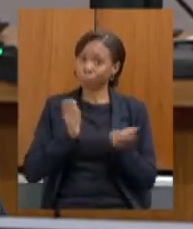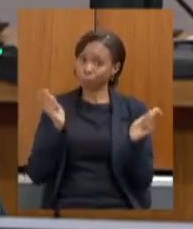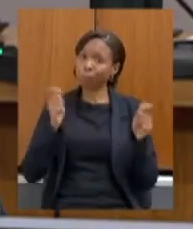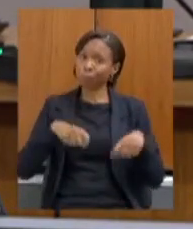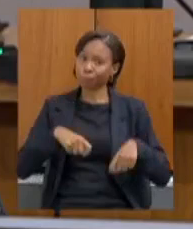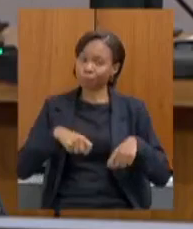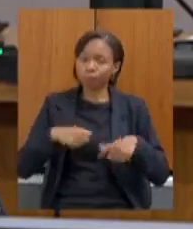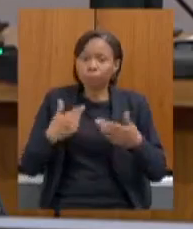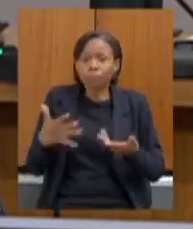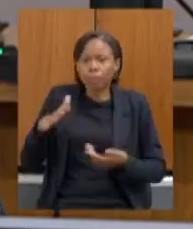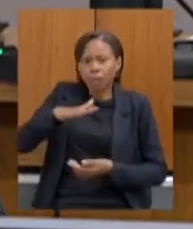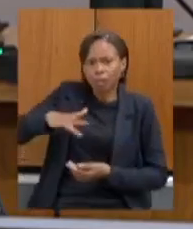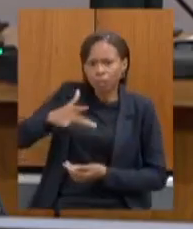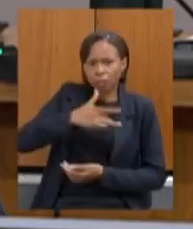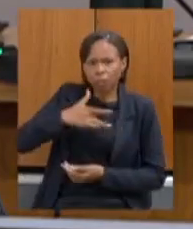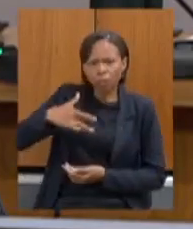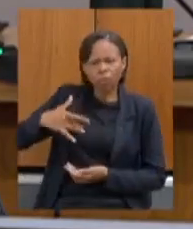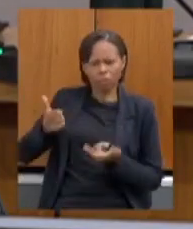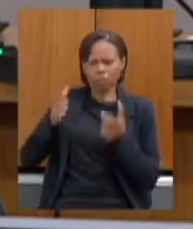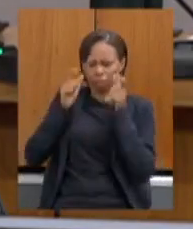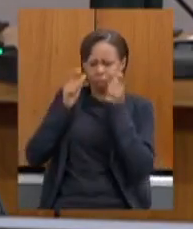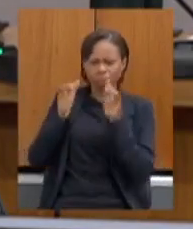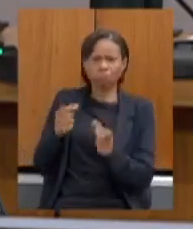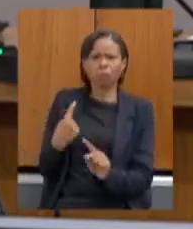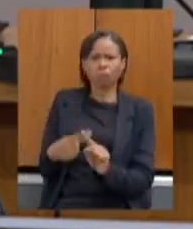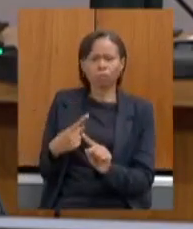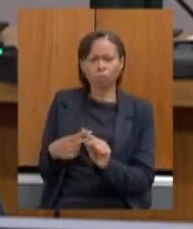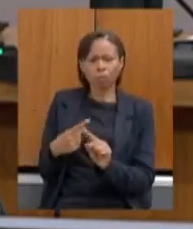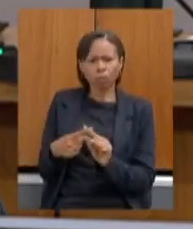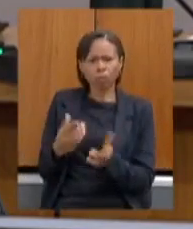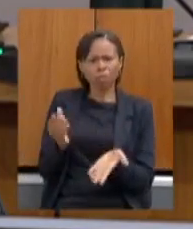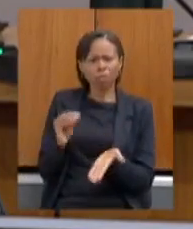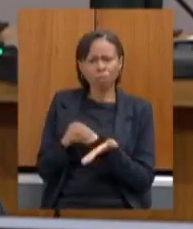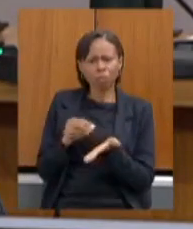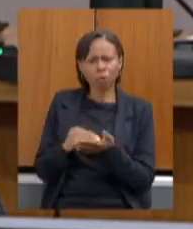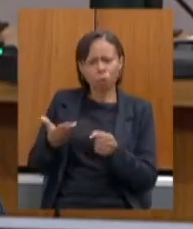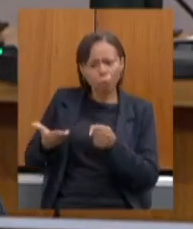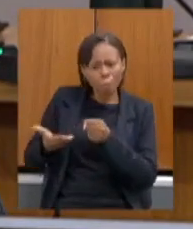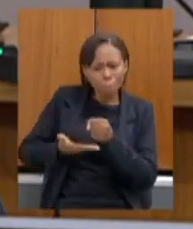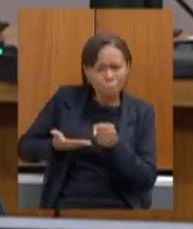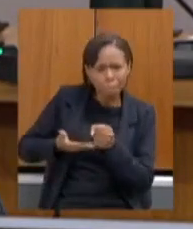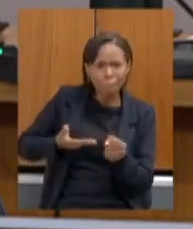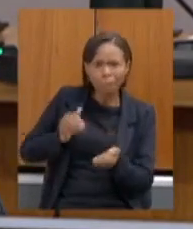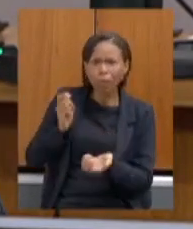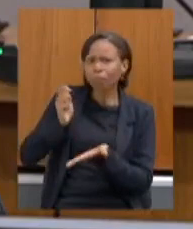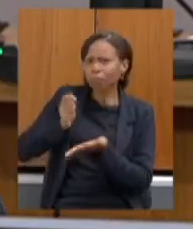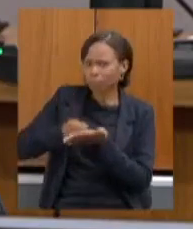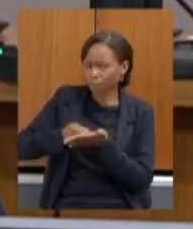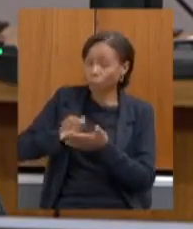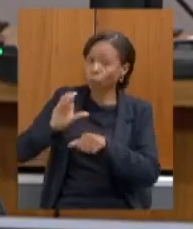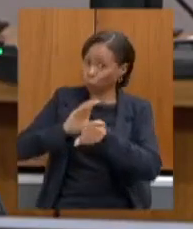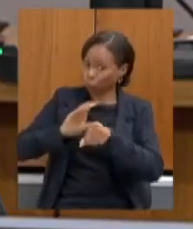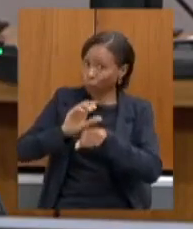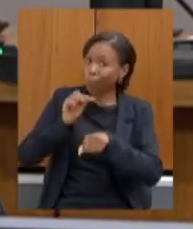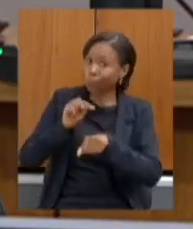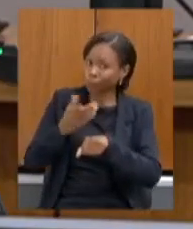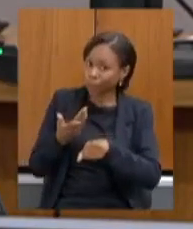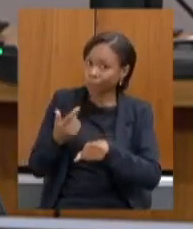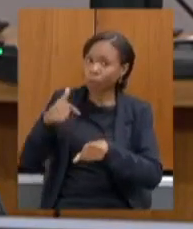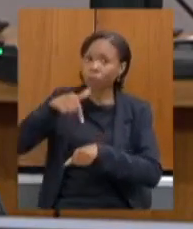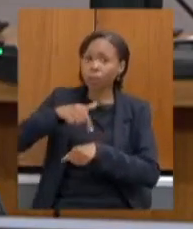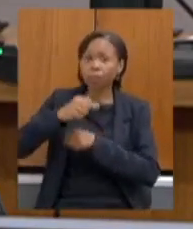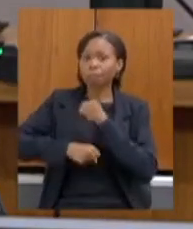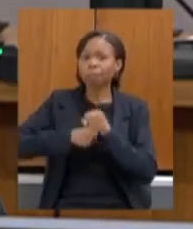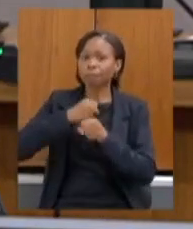atenção porque a ausência do investimento mínimo constitucional acontece no ano que nós estamos